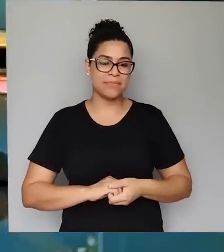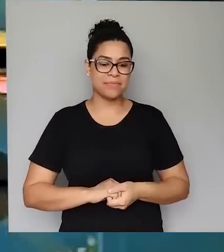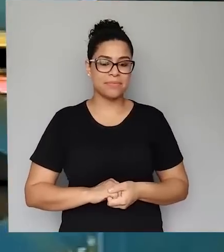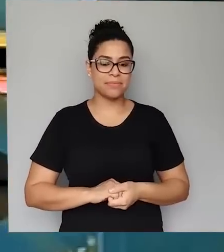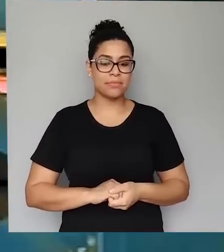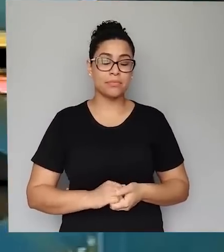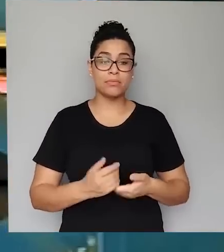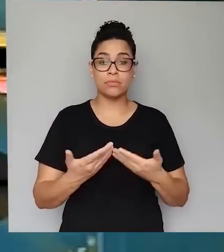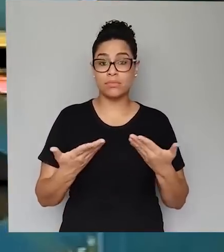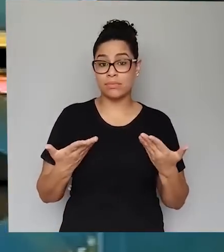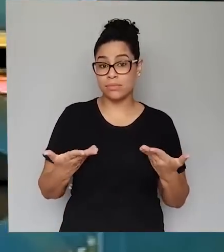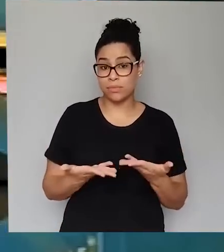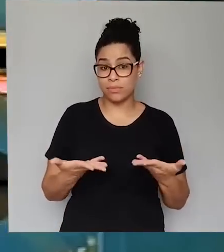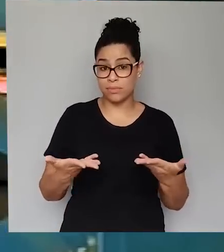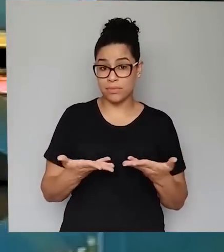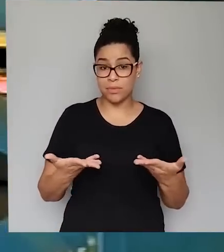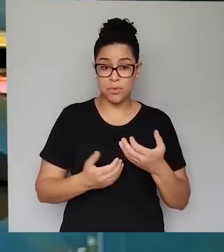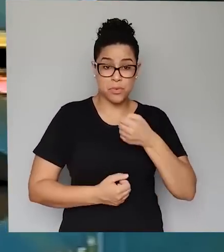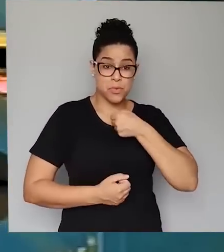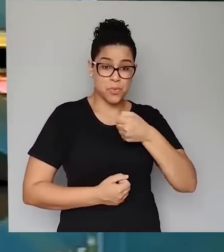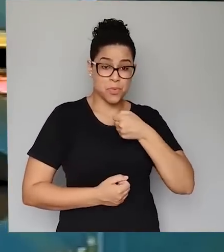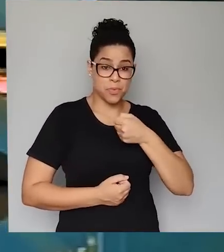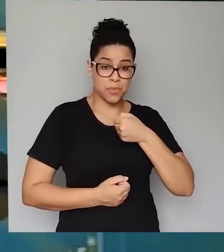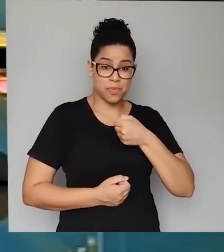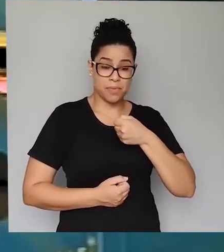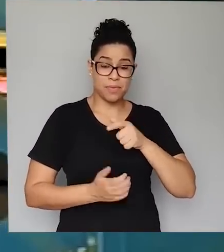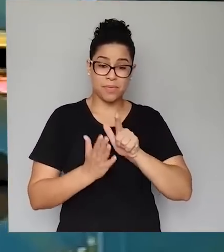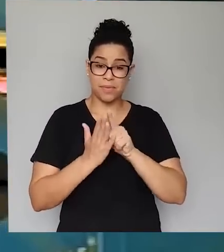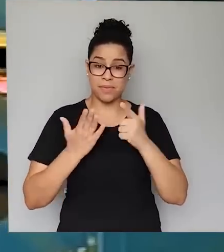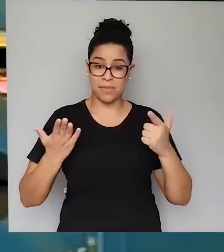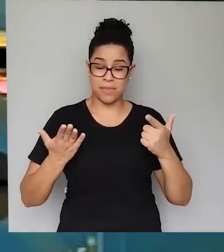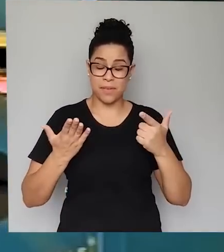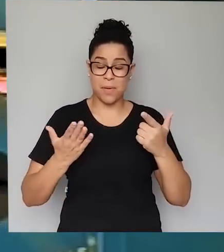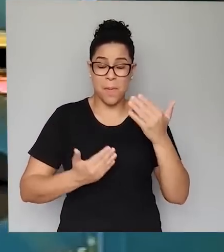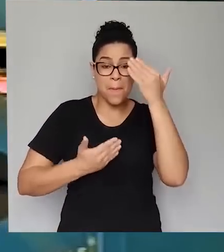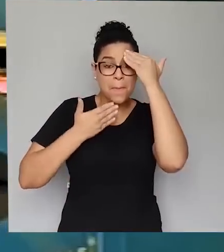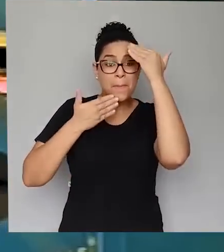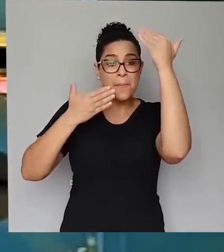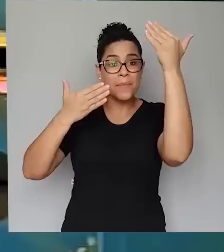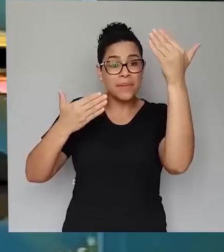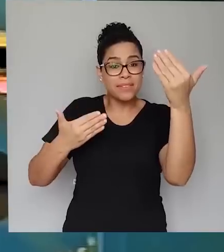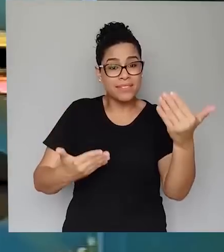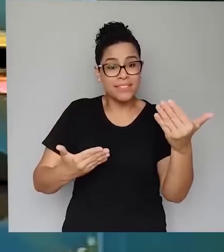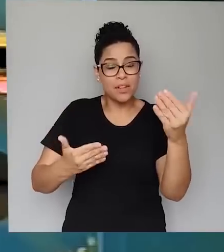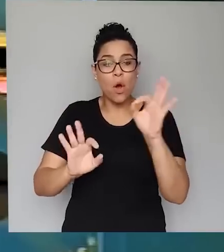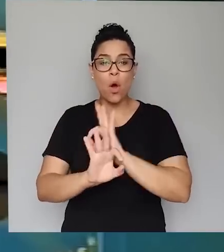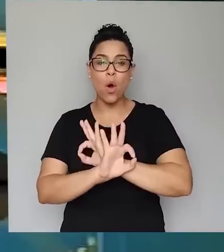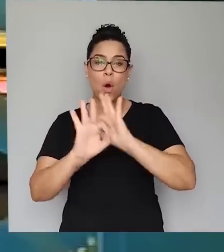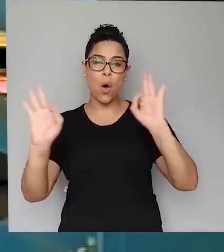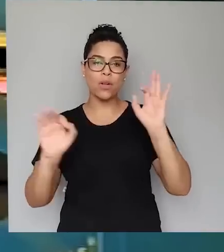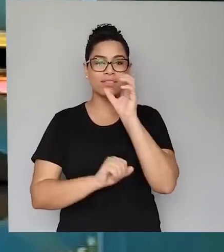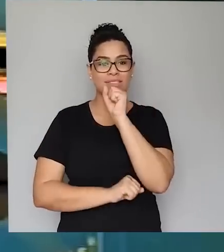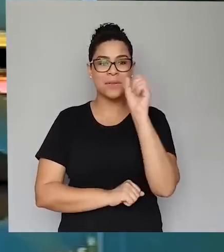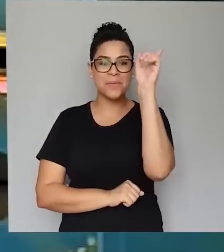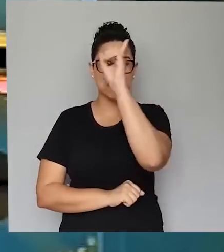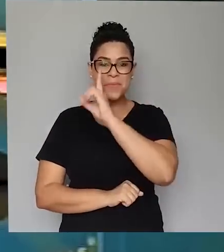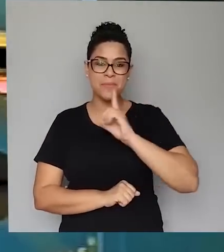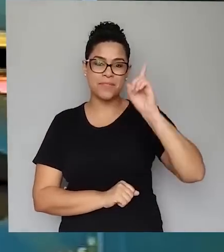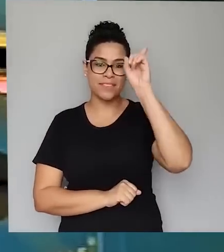A equipe do EGN agradece a todos pela audiência e deseja um ótimo final de